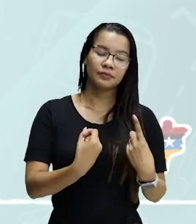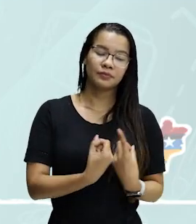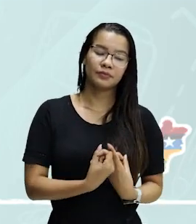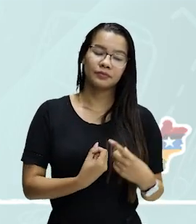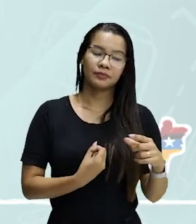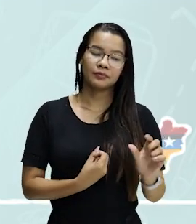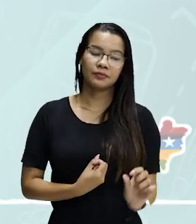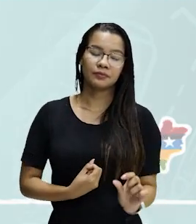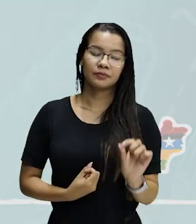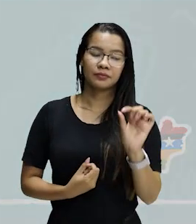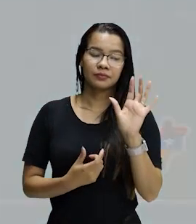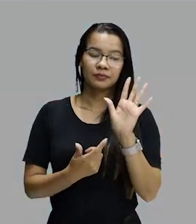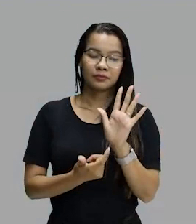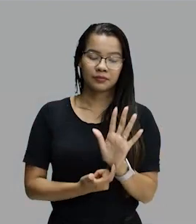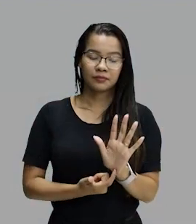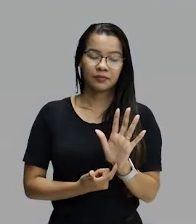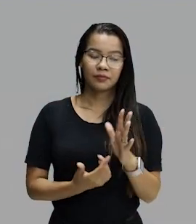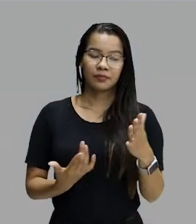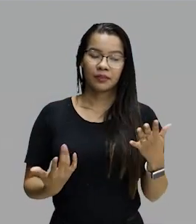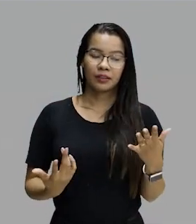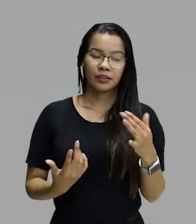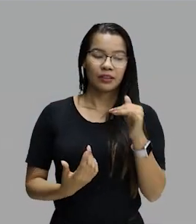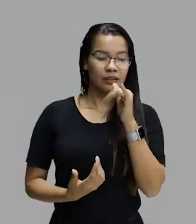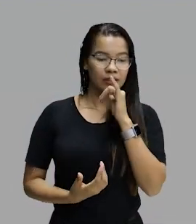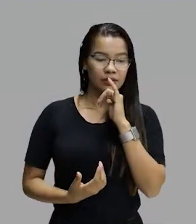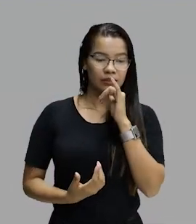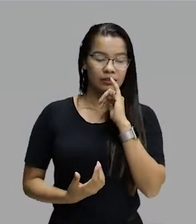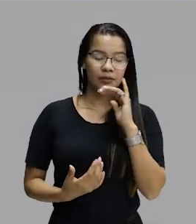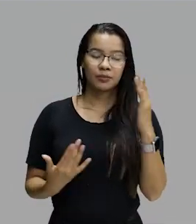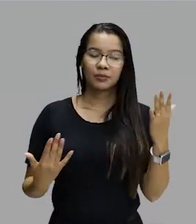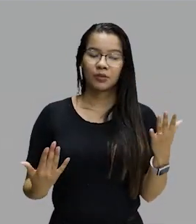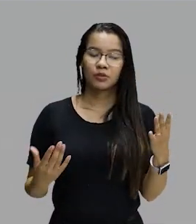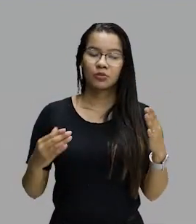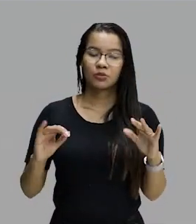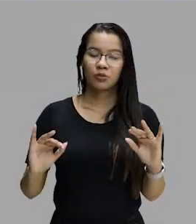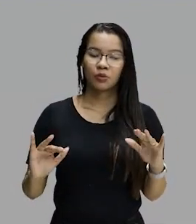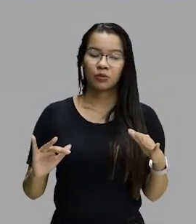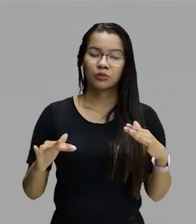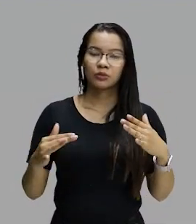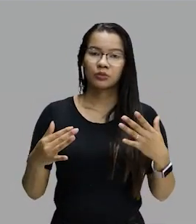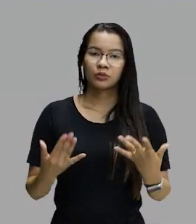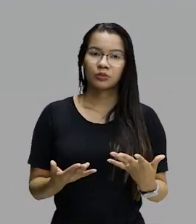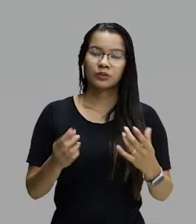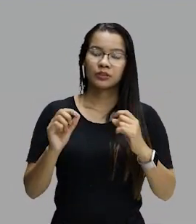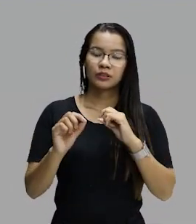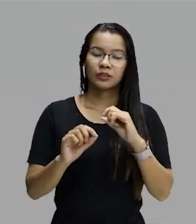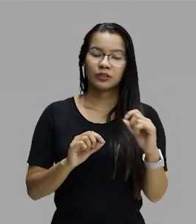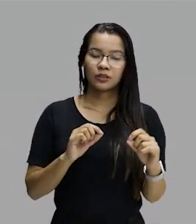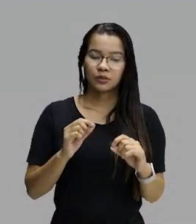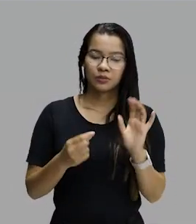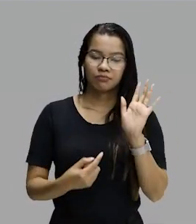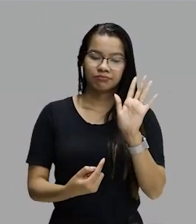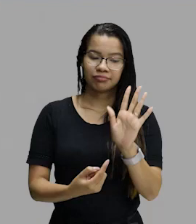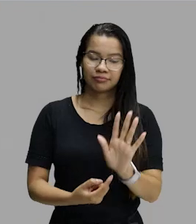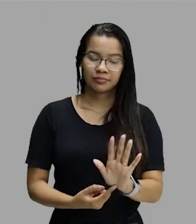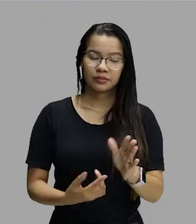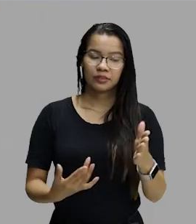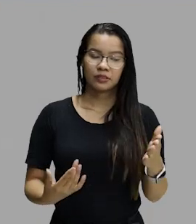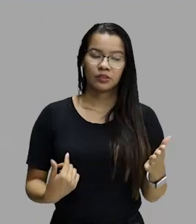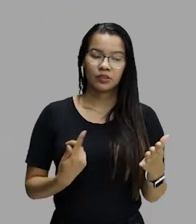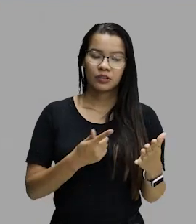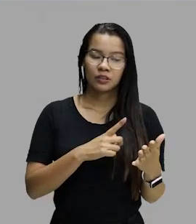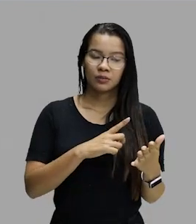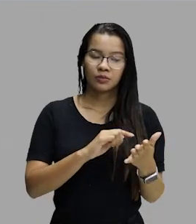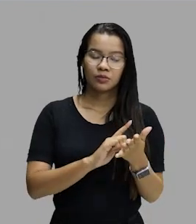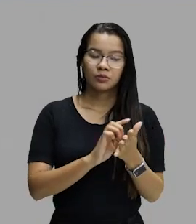os determinam, né? No caso, as condições, as quais usos sociais que os determinam. Então, nós temos